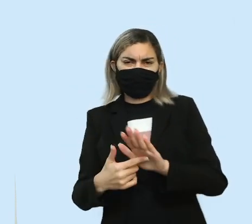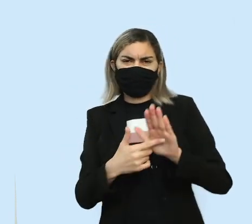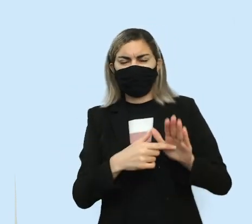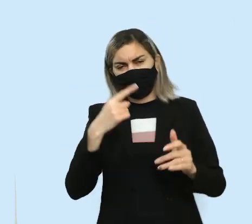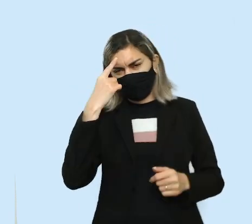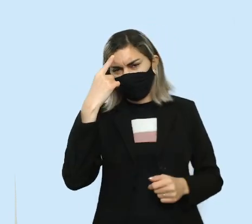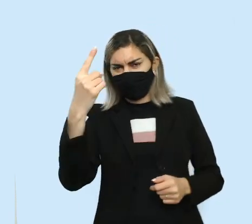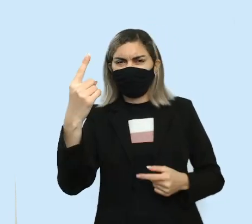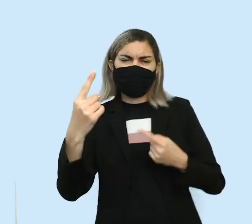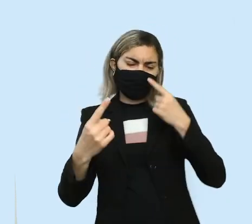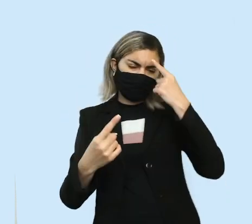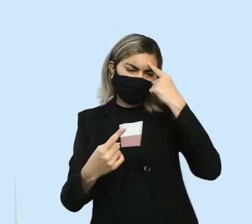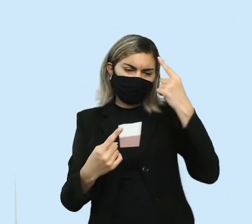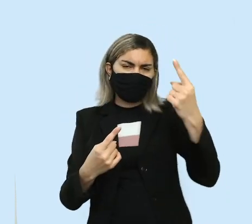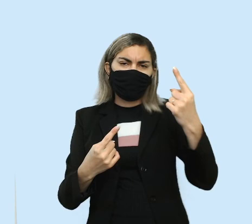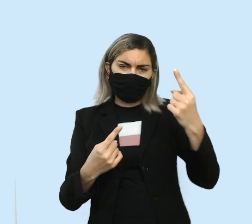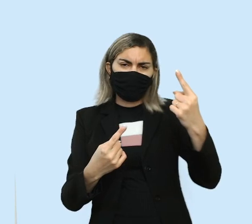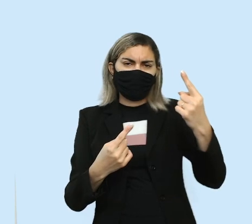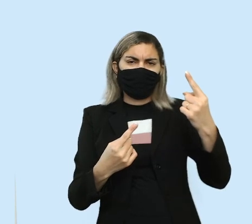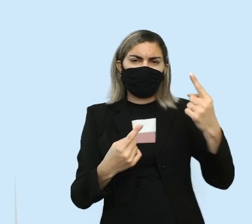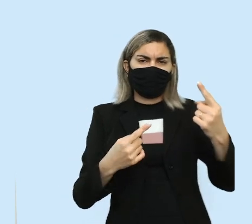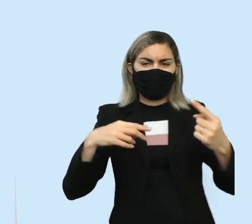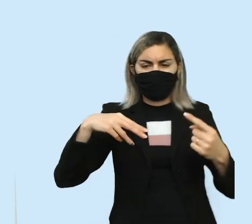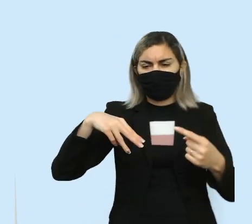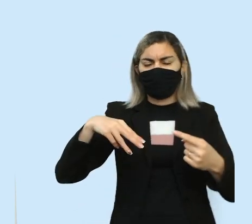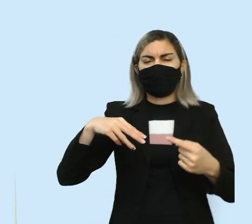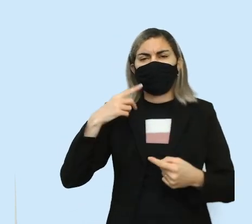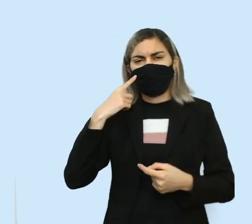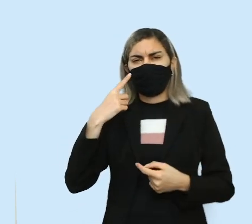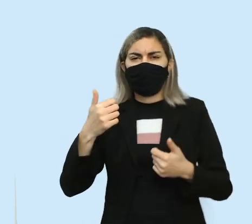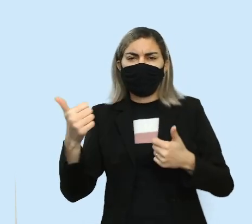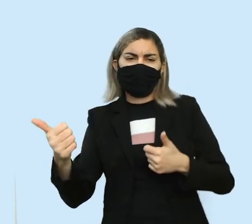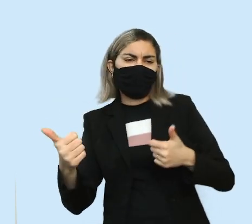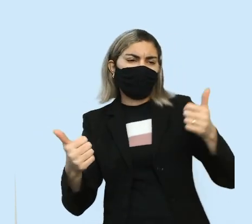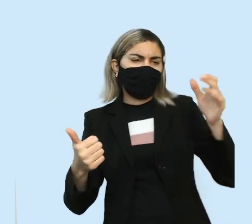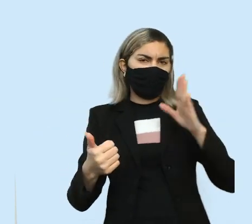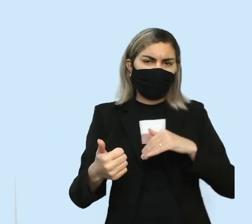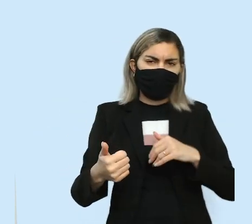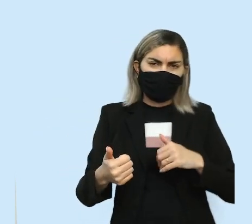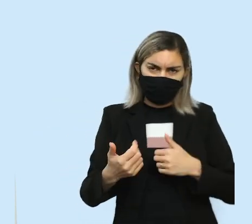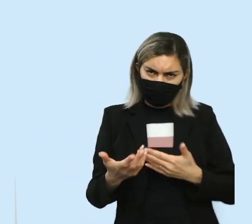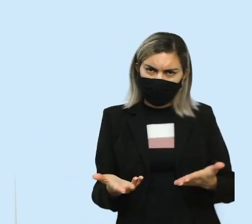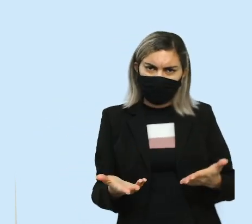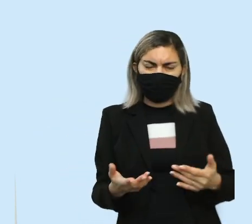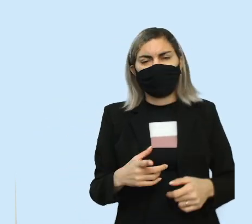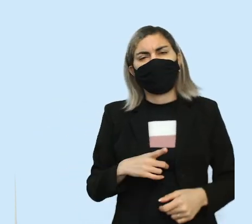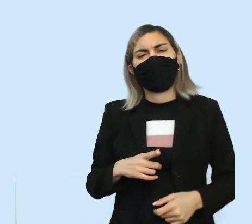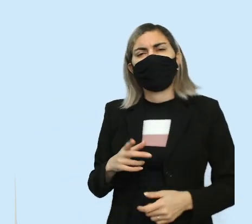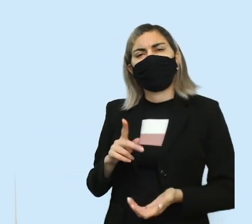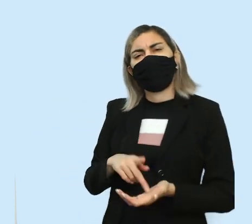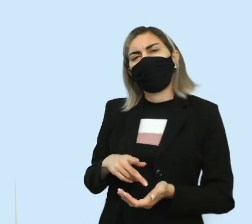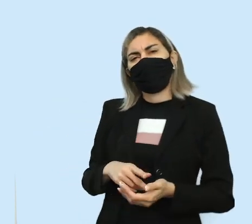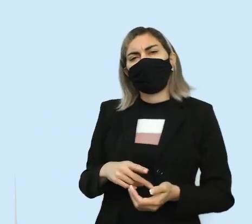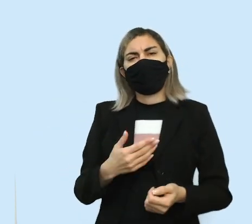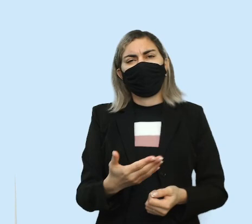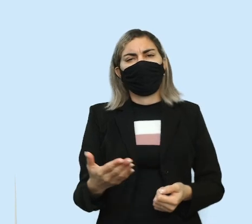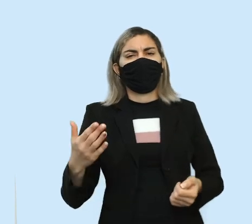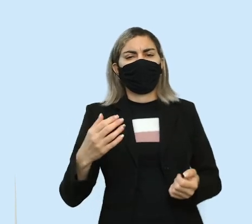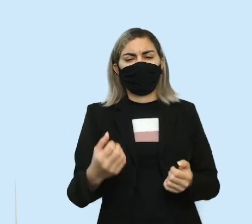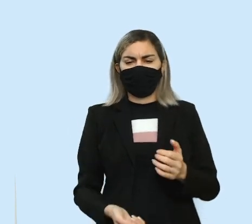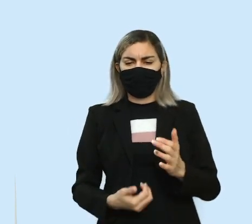ideia do maniqueísmo, né? Do bem e do mal, etc. Será isso verdadeiro?